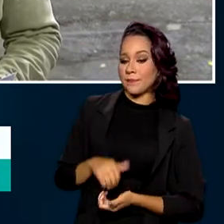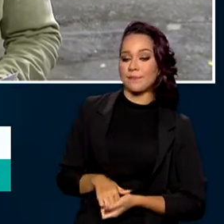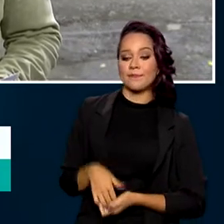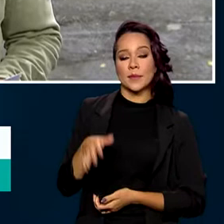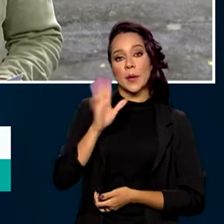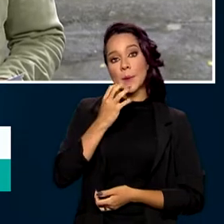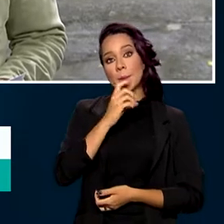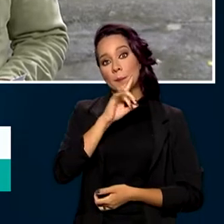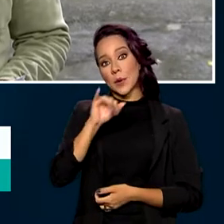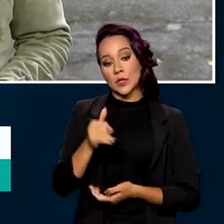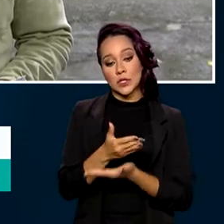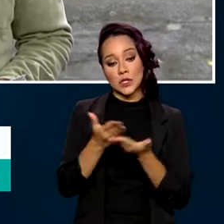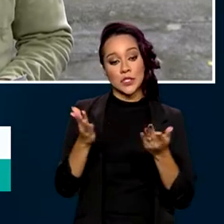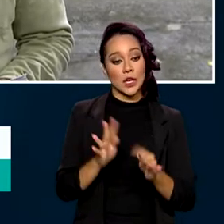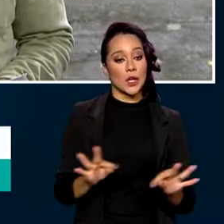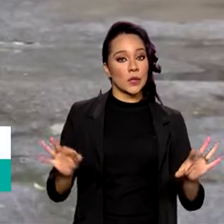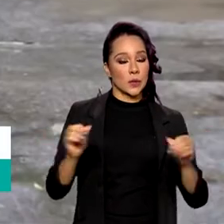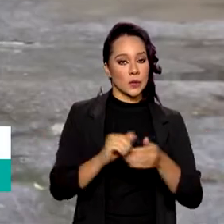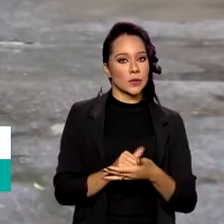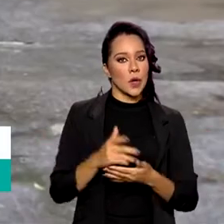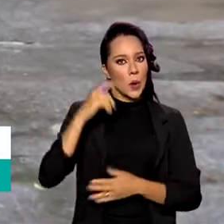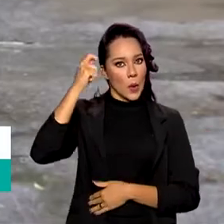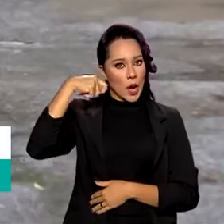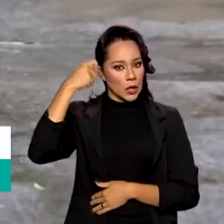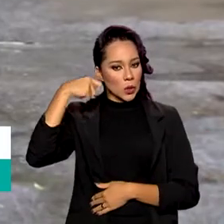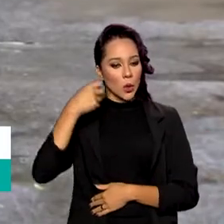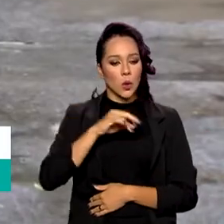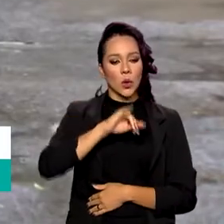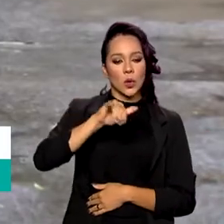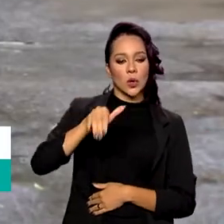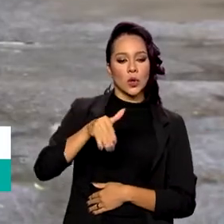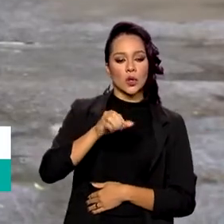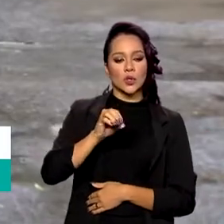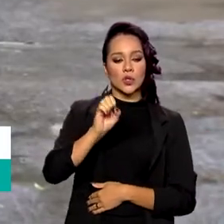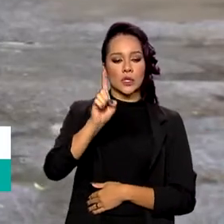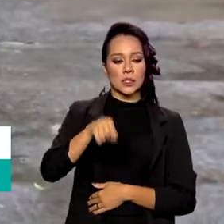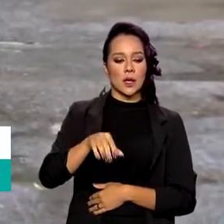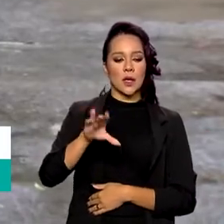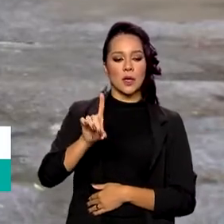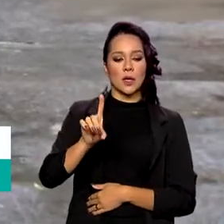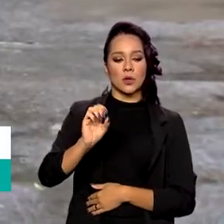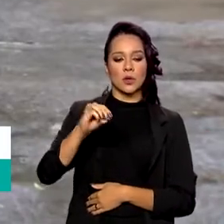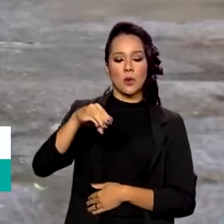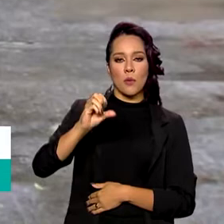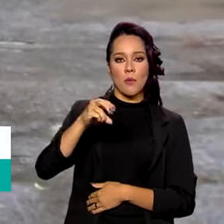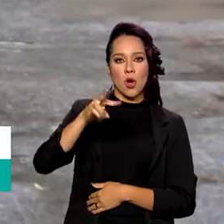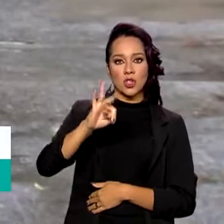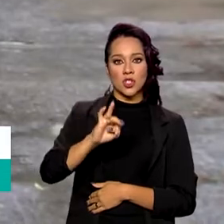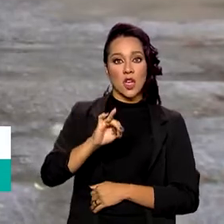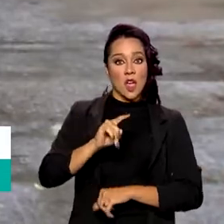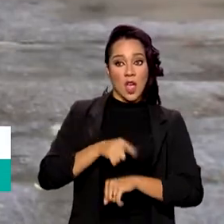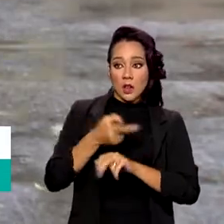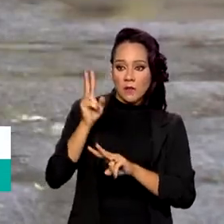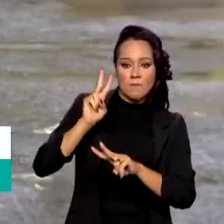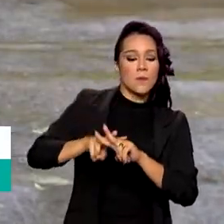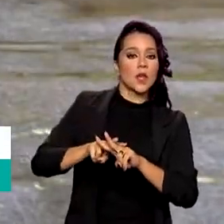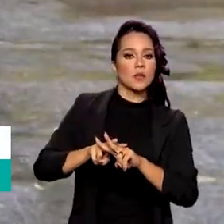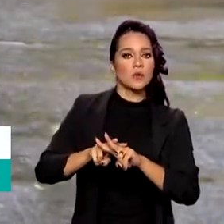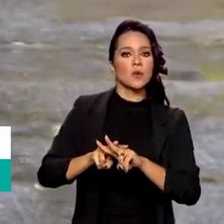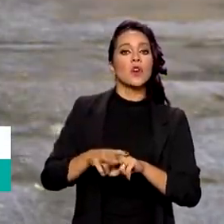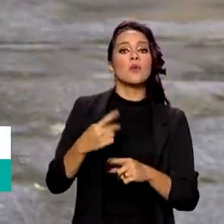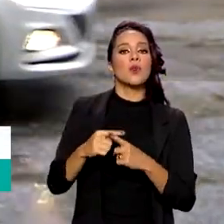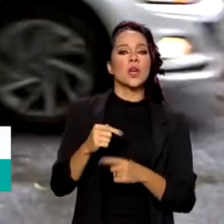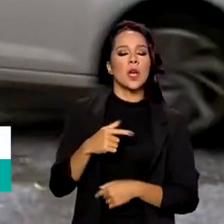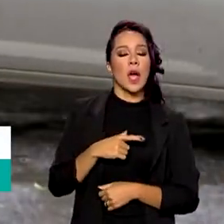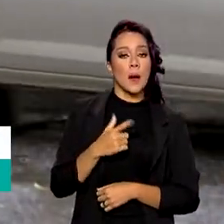Bom dia Miguelzinho Bom dia Monique Bom dia a todos o ator é José Dumont foi preso em flagrante como você disse ontem Miguelzinho ele